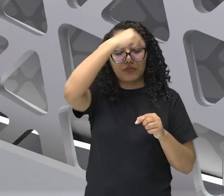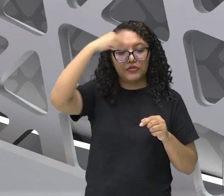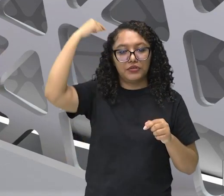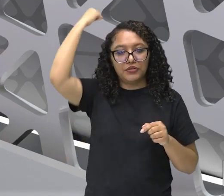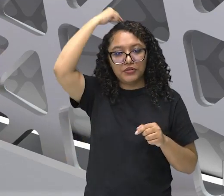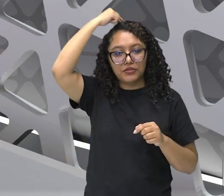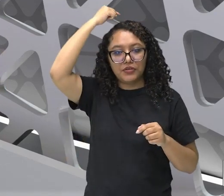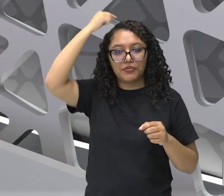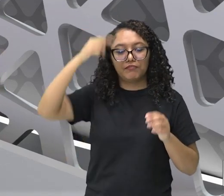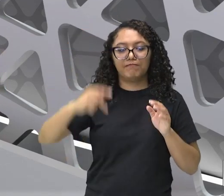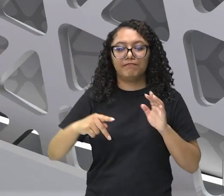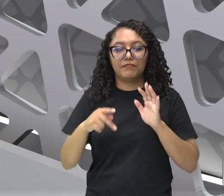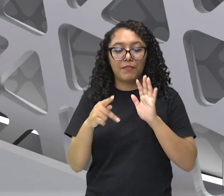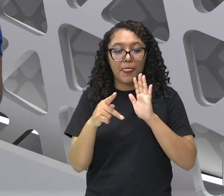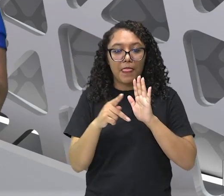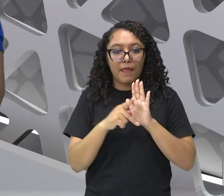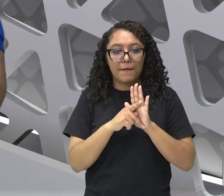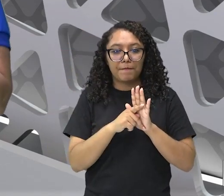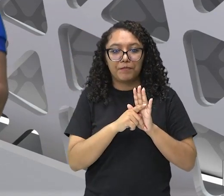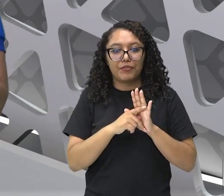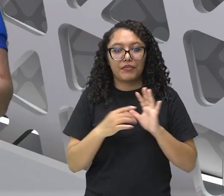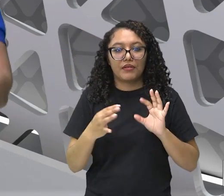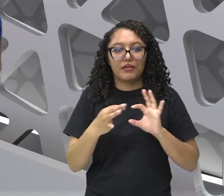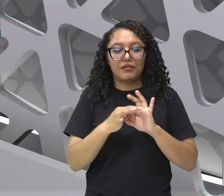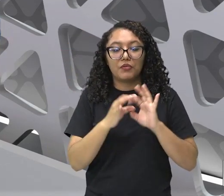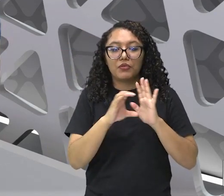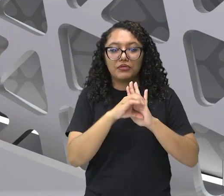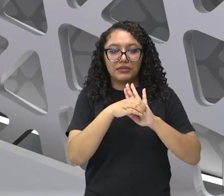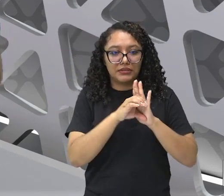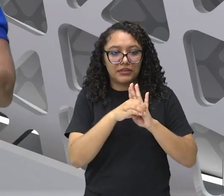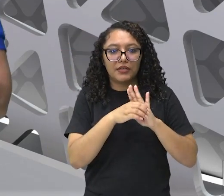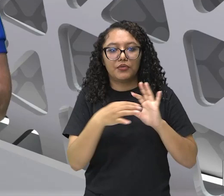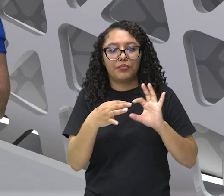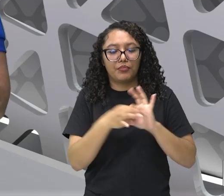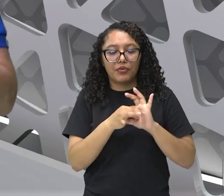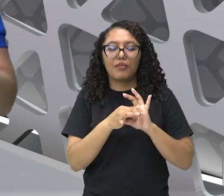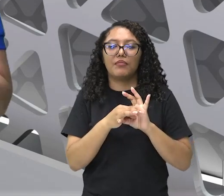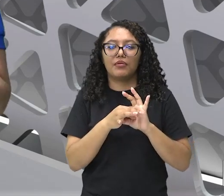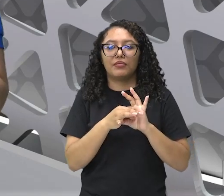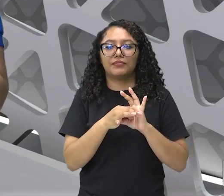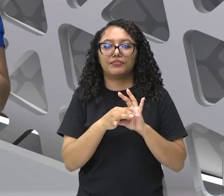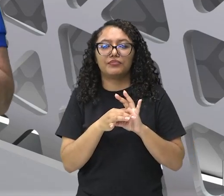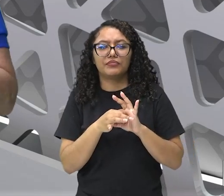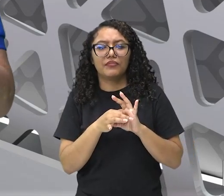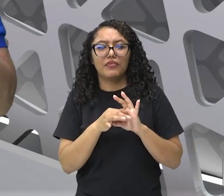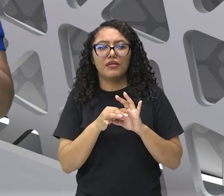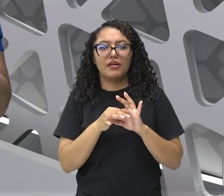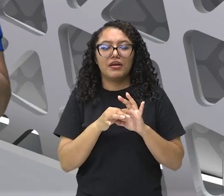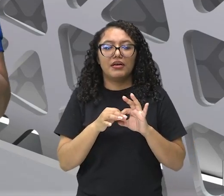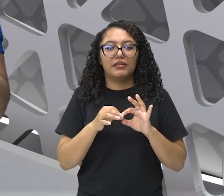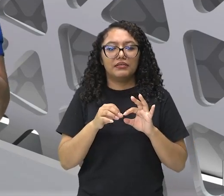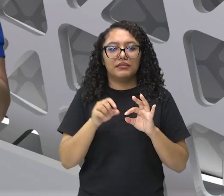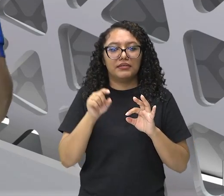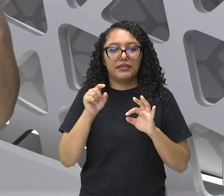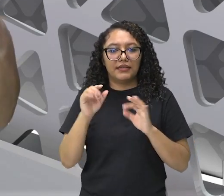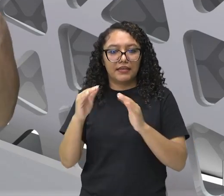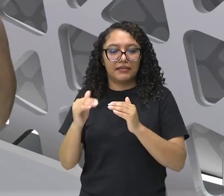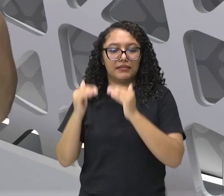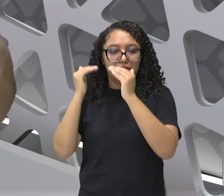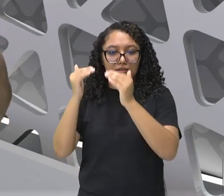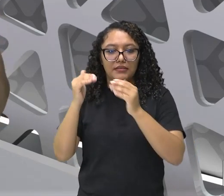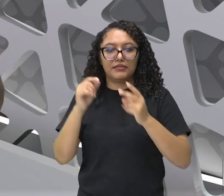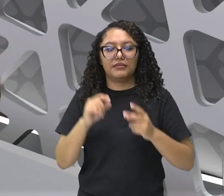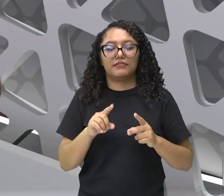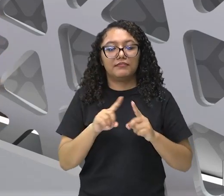porque as pessoas humanas, elas vivem na materialidade. O nosso mundo, ele é físico, ele